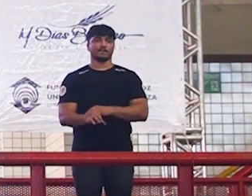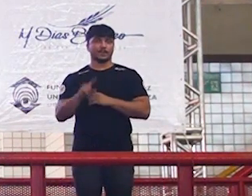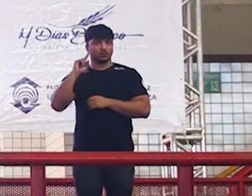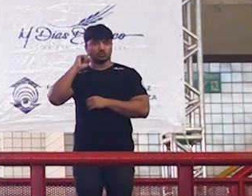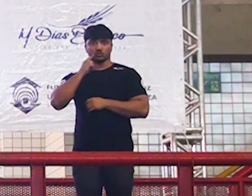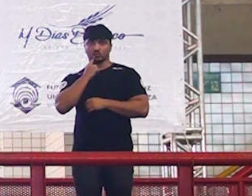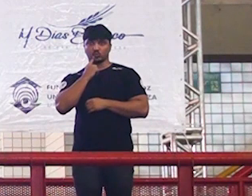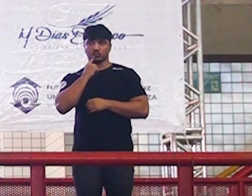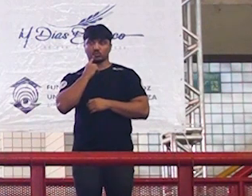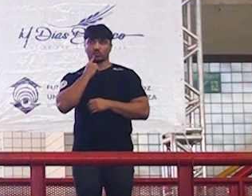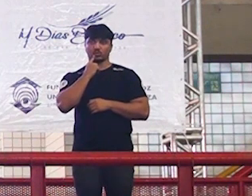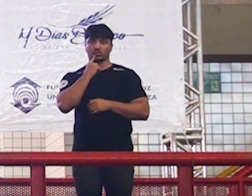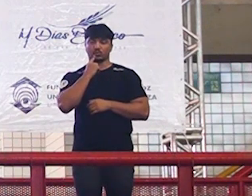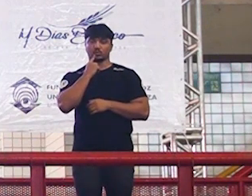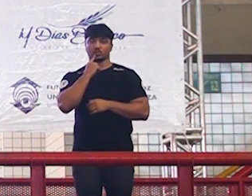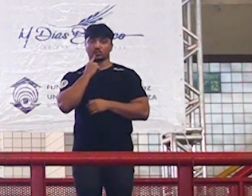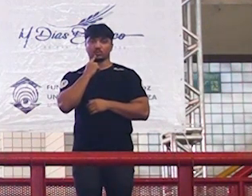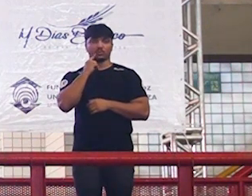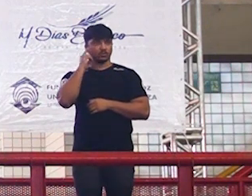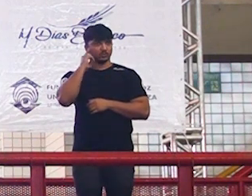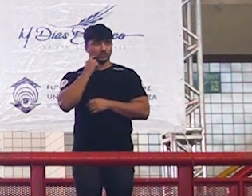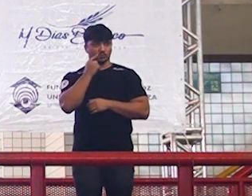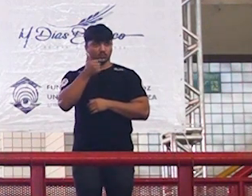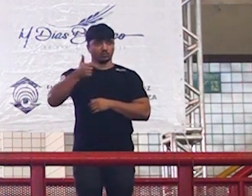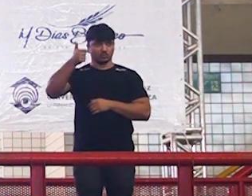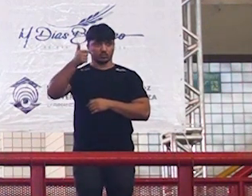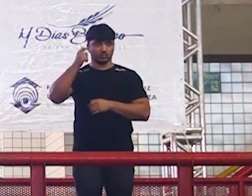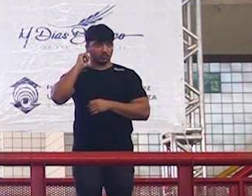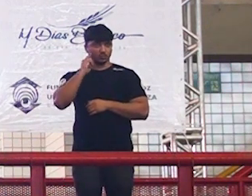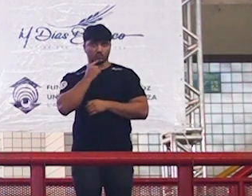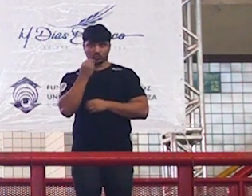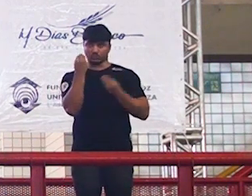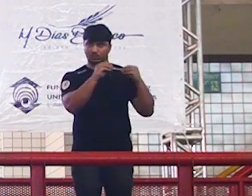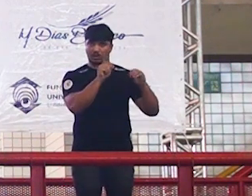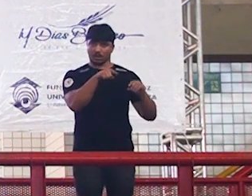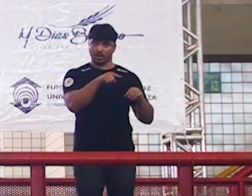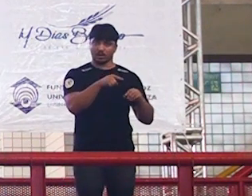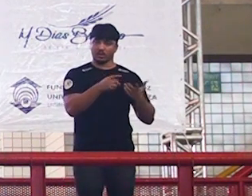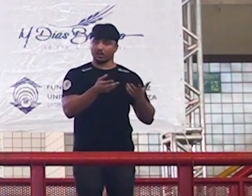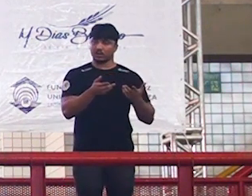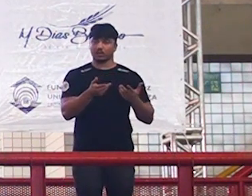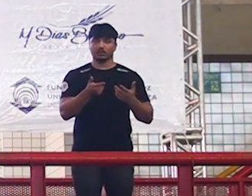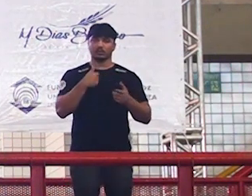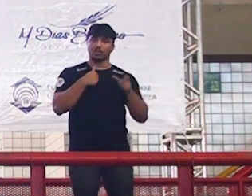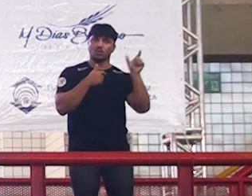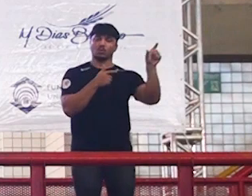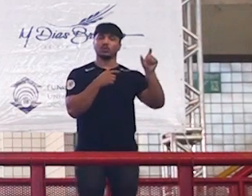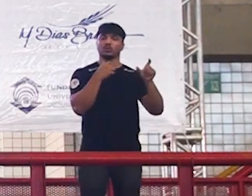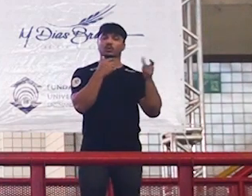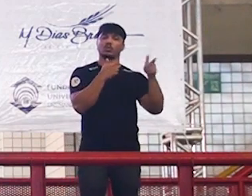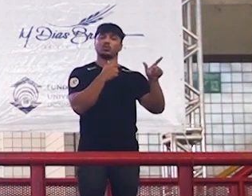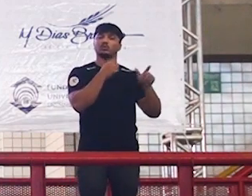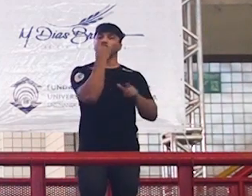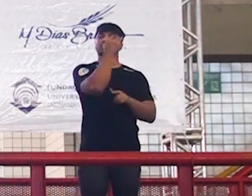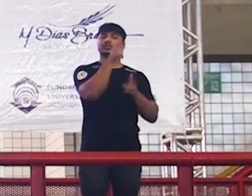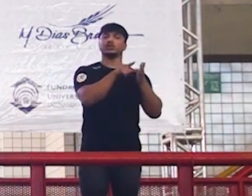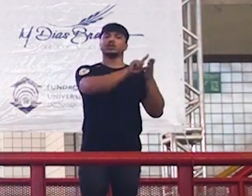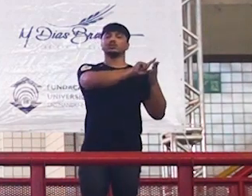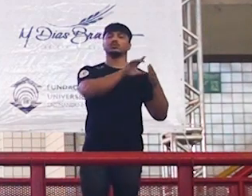surdo. É a segunda palavra que tu vai grifar é surdo. Não tem coisa mais importante antes,